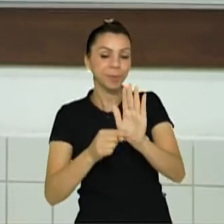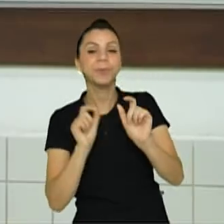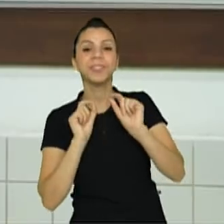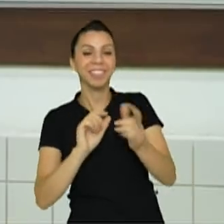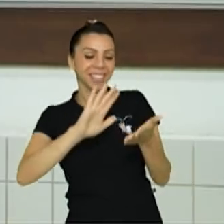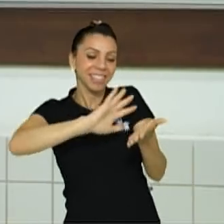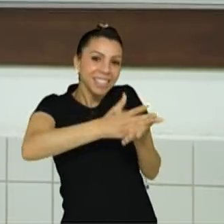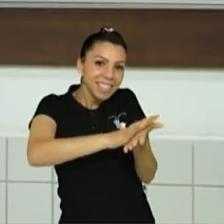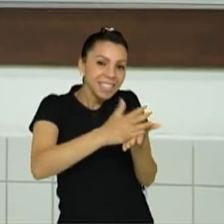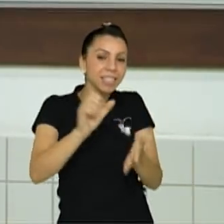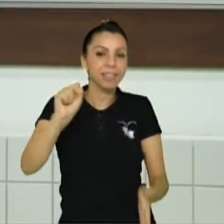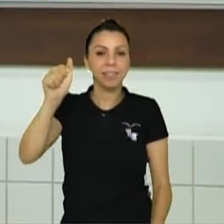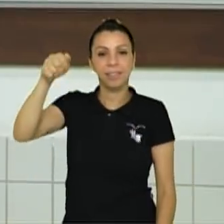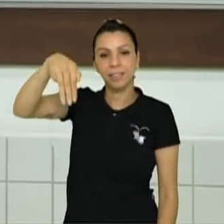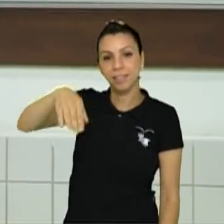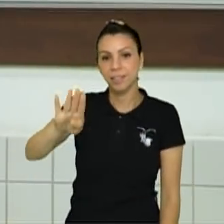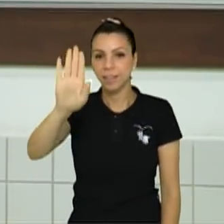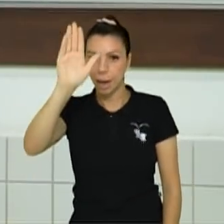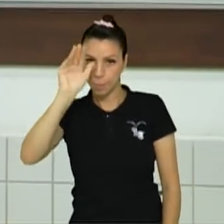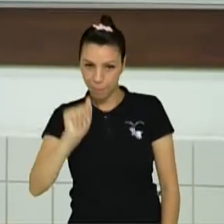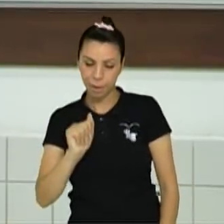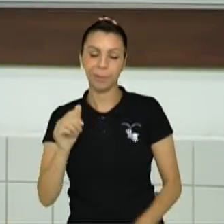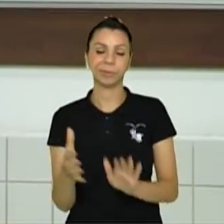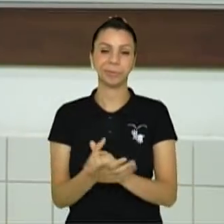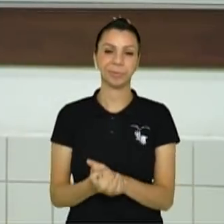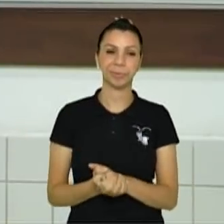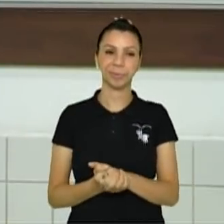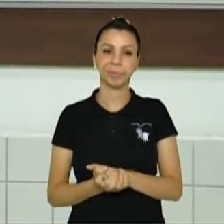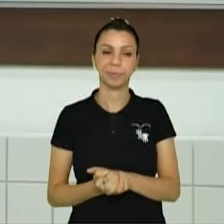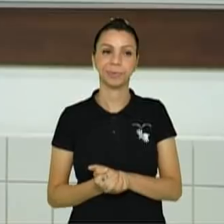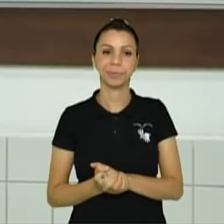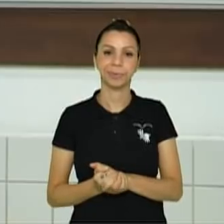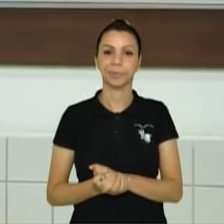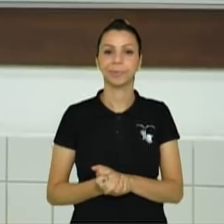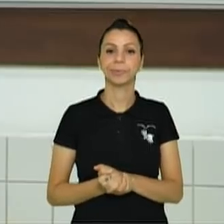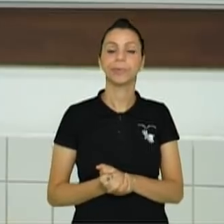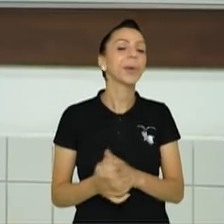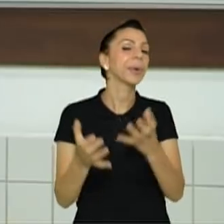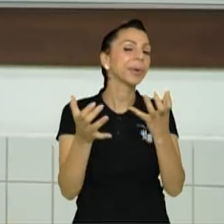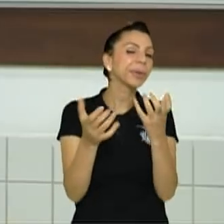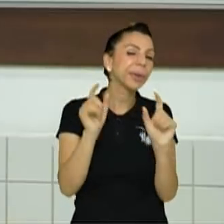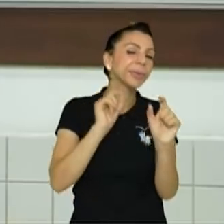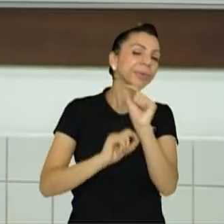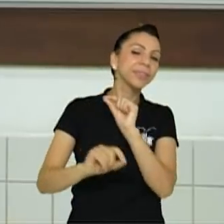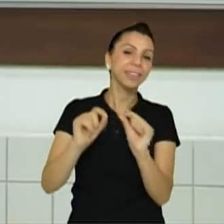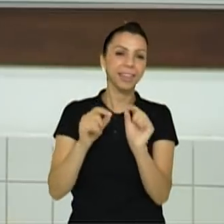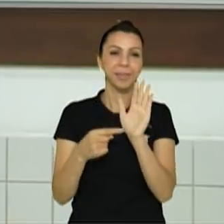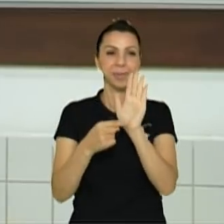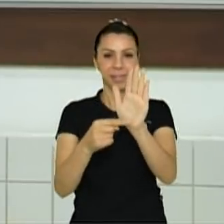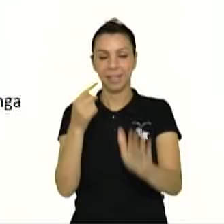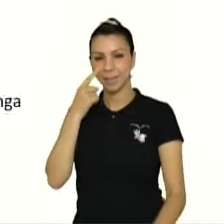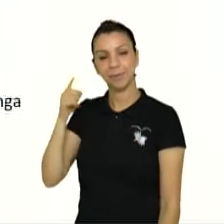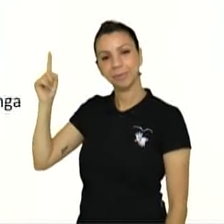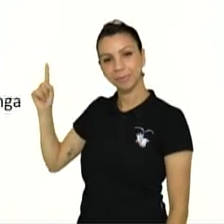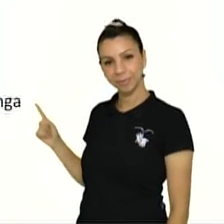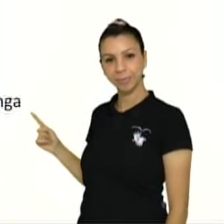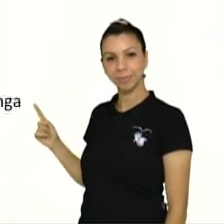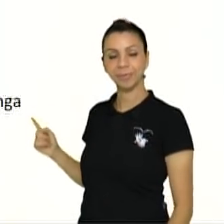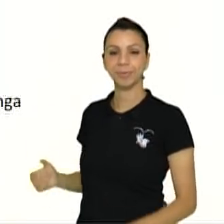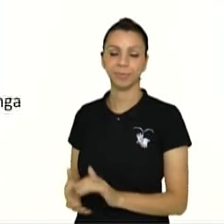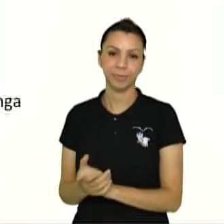das expressões culturais. E aí, gente, nesse sentido, quero falar para vocês, tá,